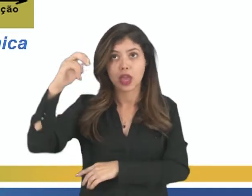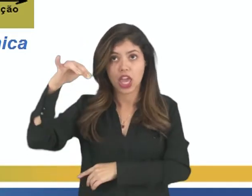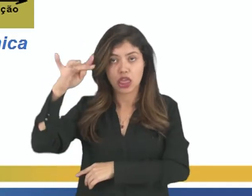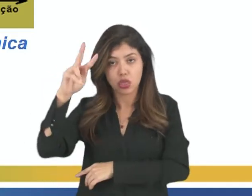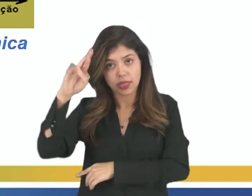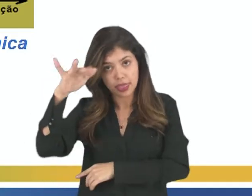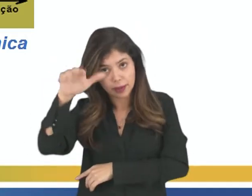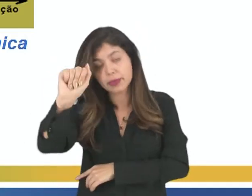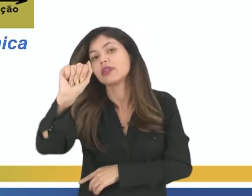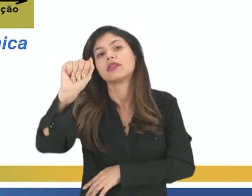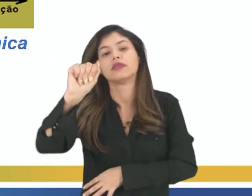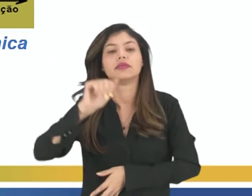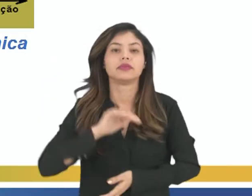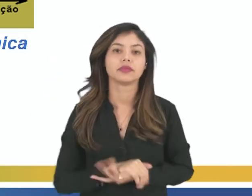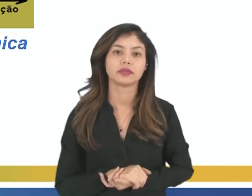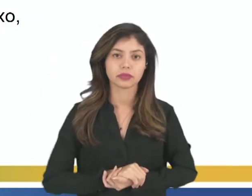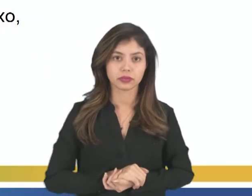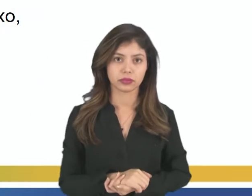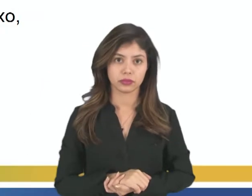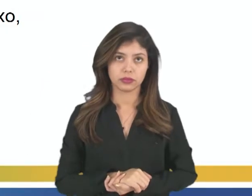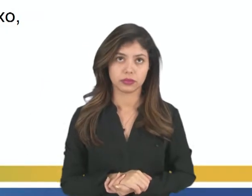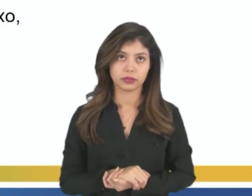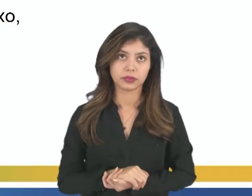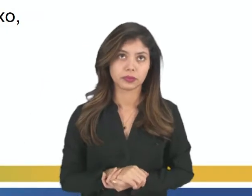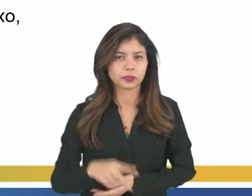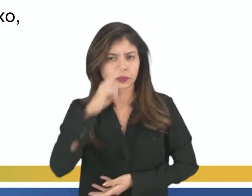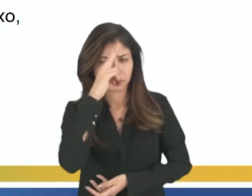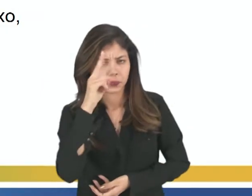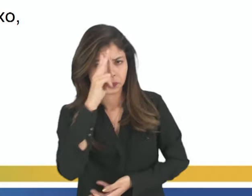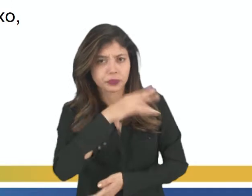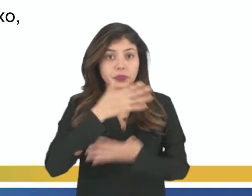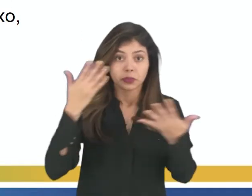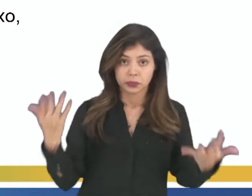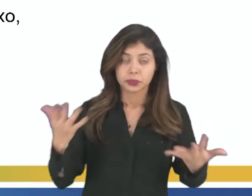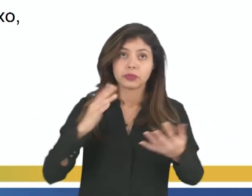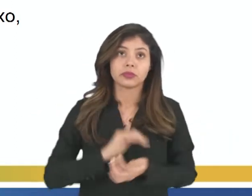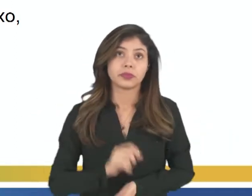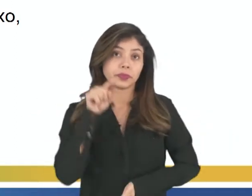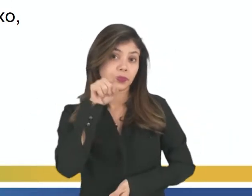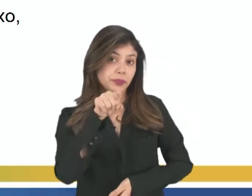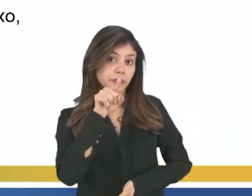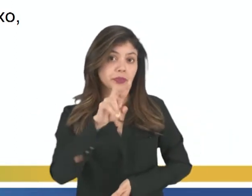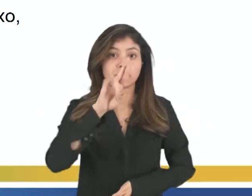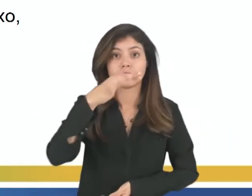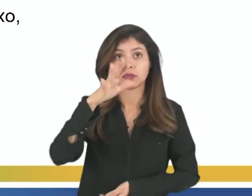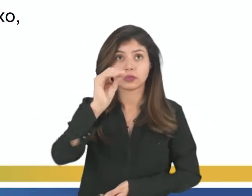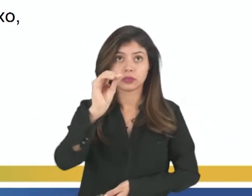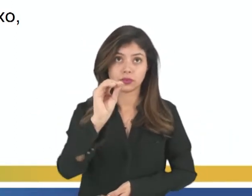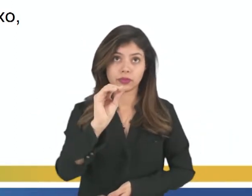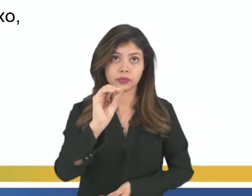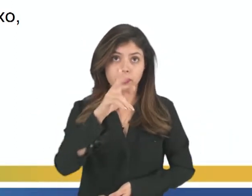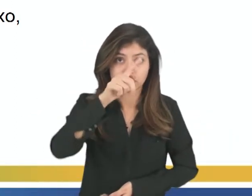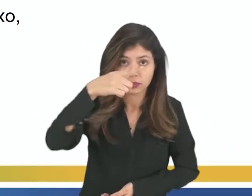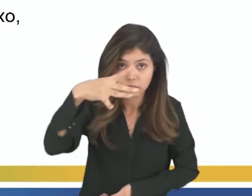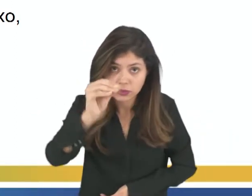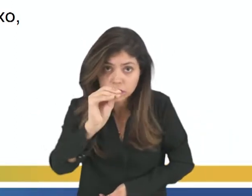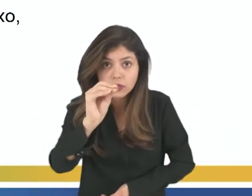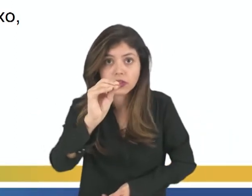ali você terá uma reação endotérmica. Lembrando então que a reação exotérmica